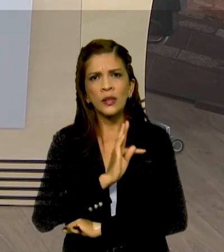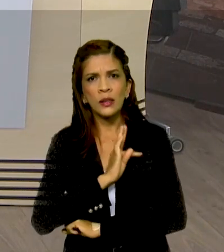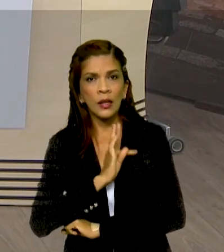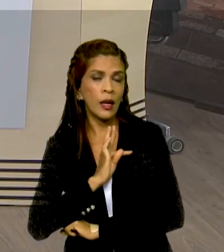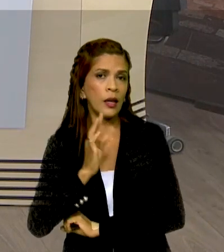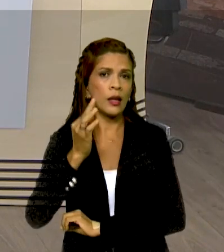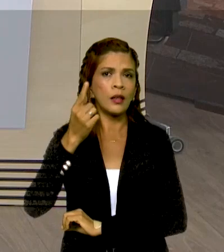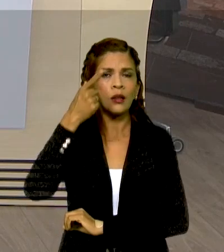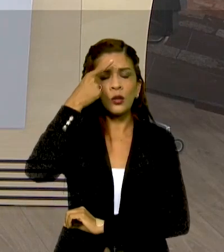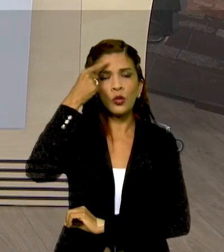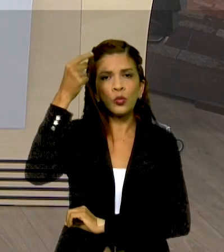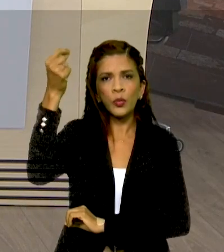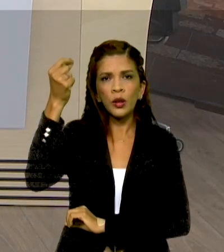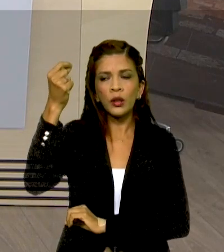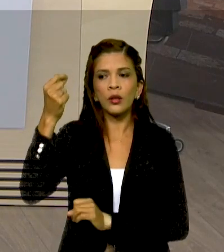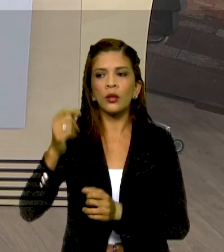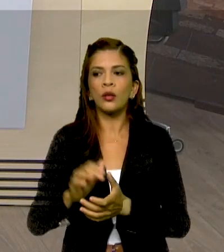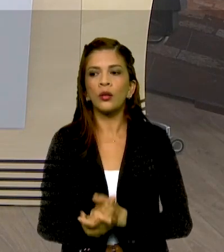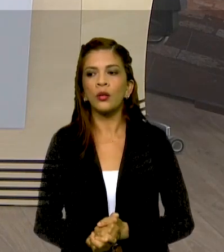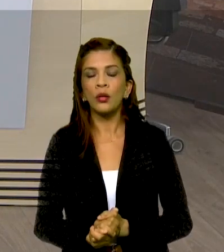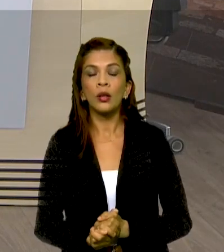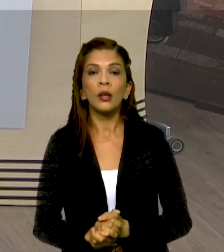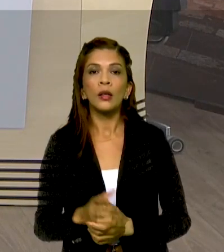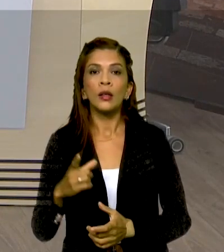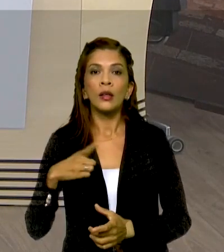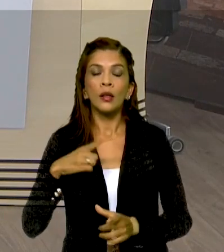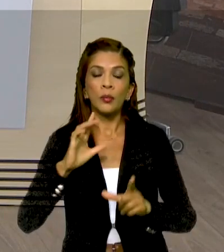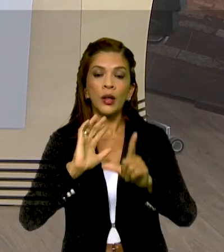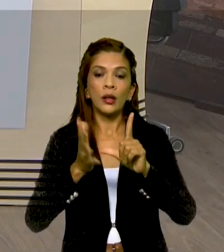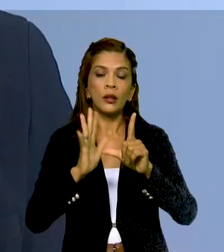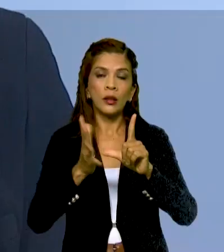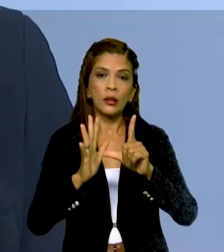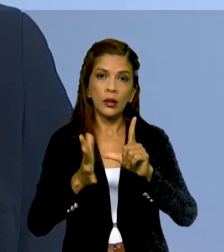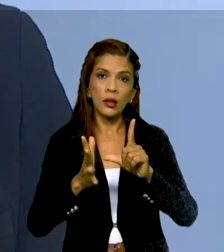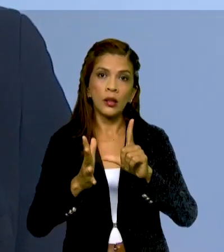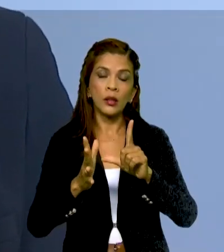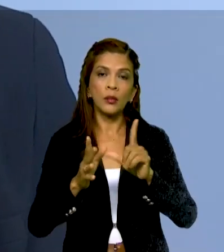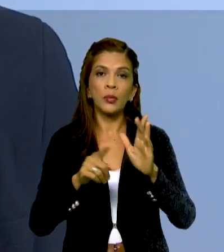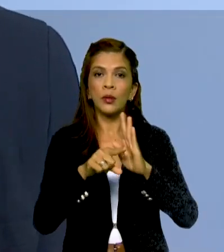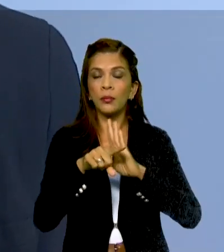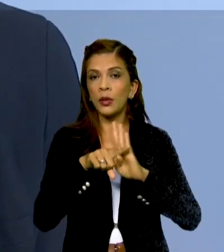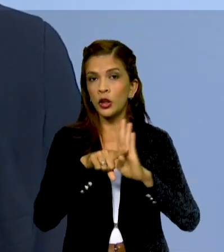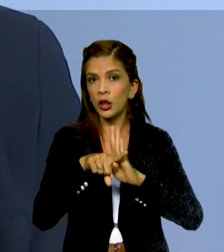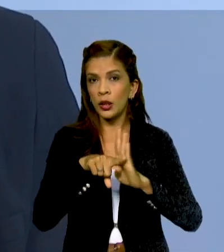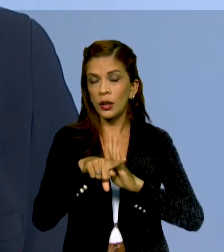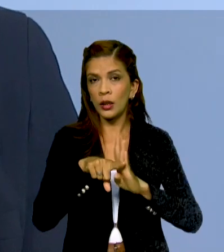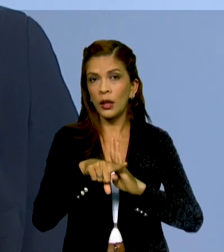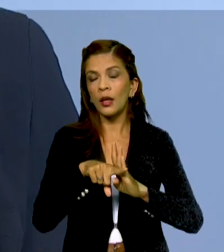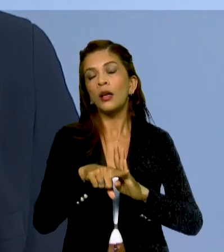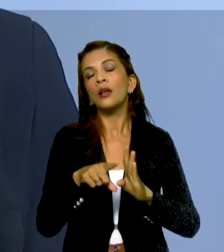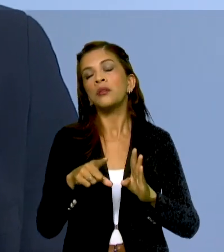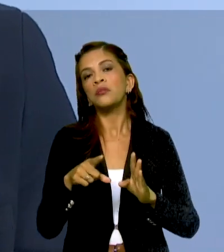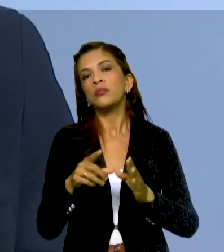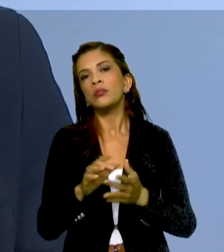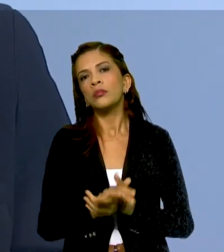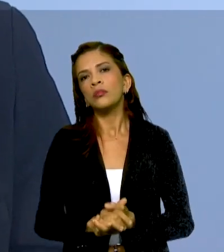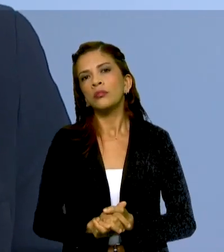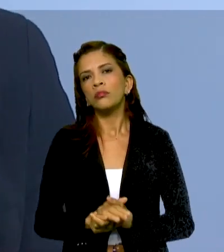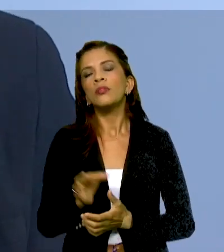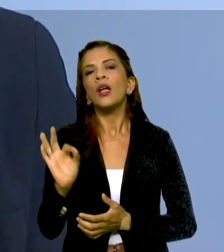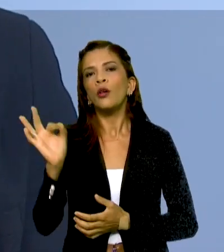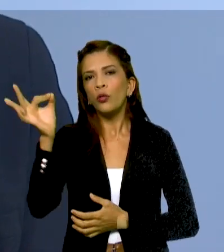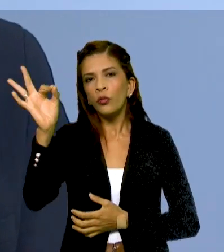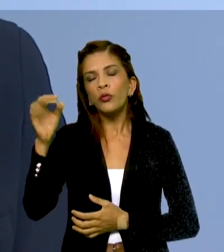superior, como o próprio curso de Letras Libras, licenciatura e bacharelado. Aqui na UFMA a gente tem a licenciatura. Então, assim, tem